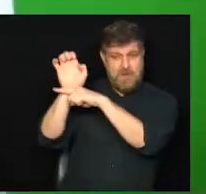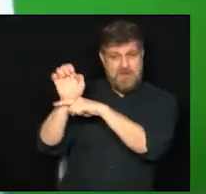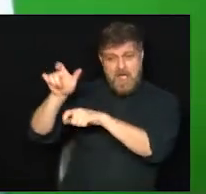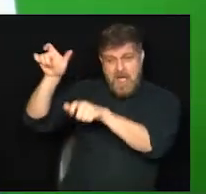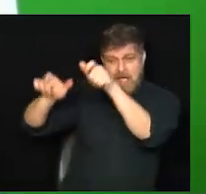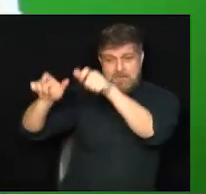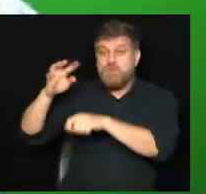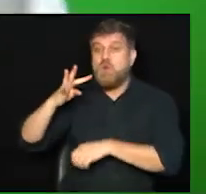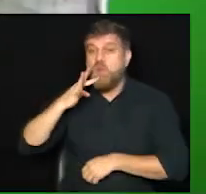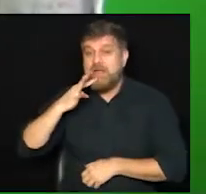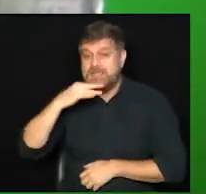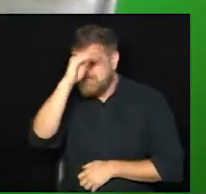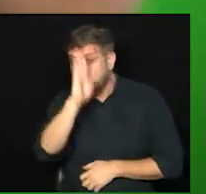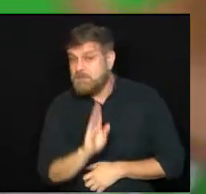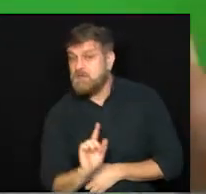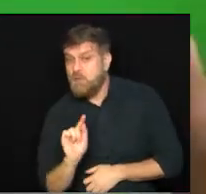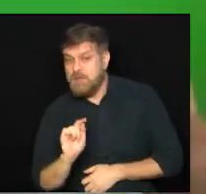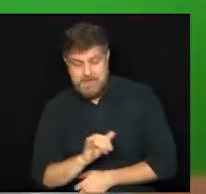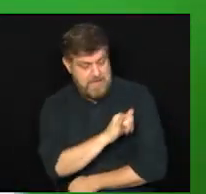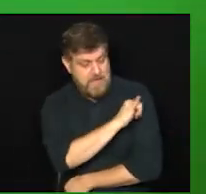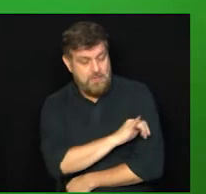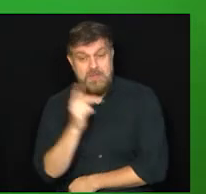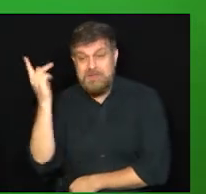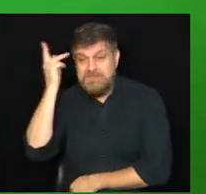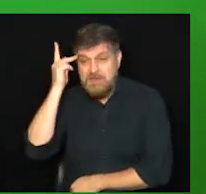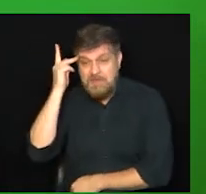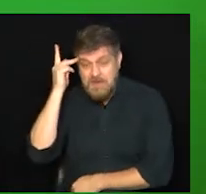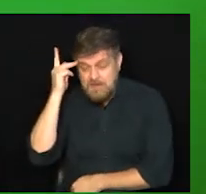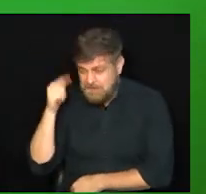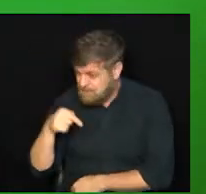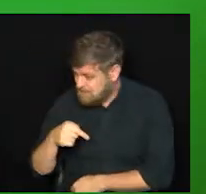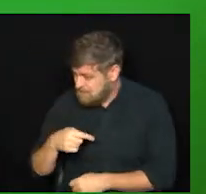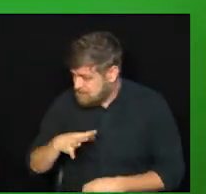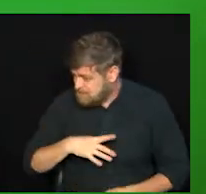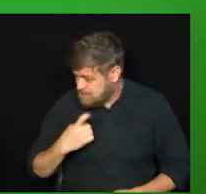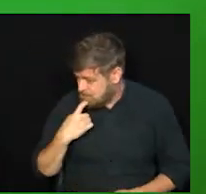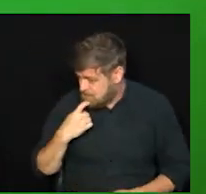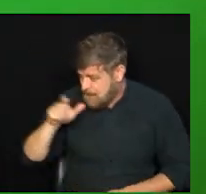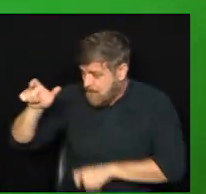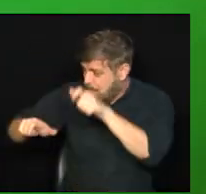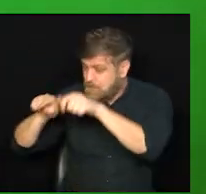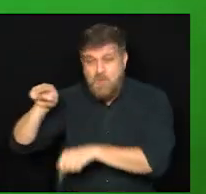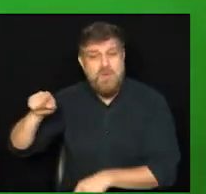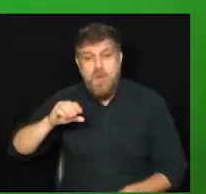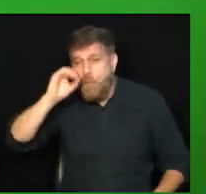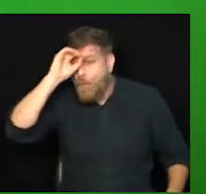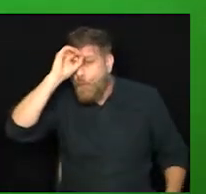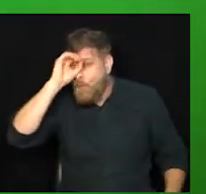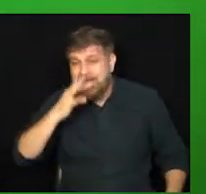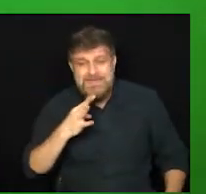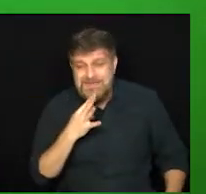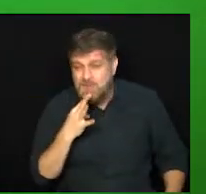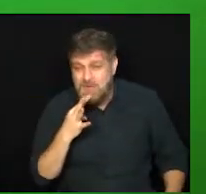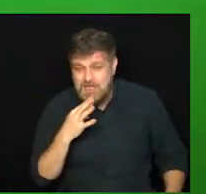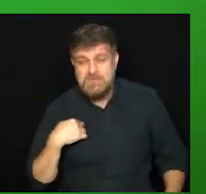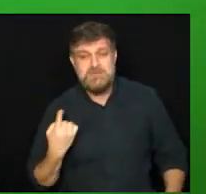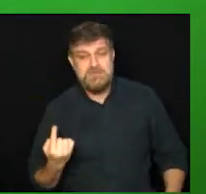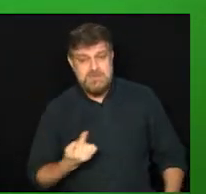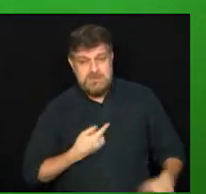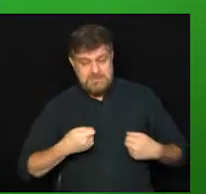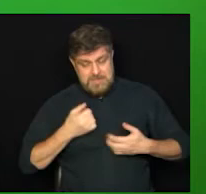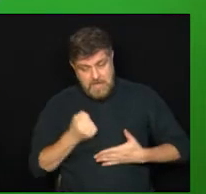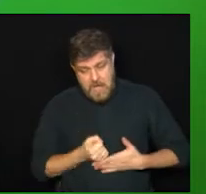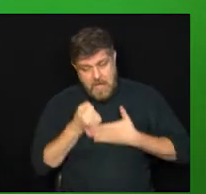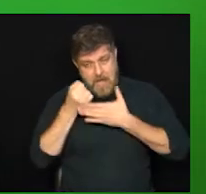Rio de Janeiro, conhece São Paulo, mas Campinas não. Então, isso é uma forma, presidente, de nos apoiar, né?